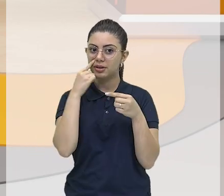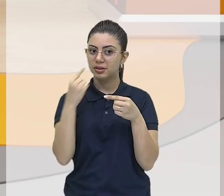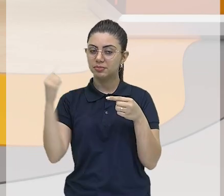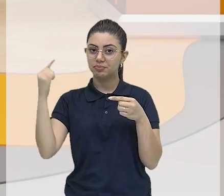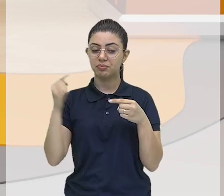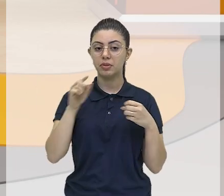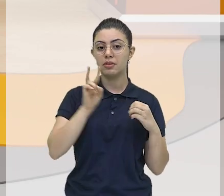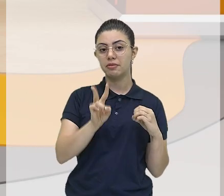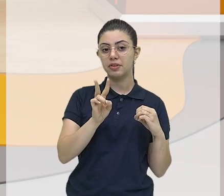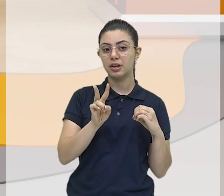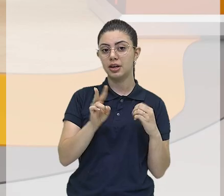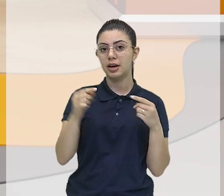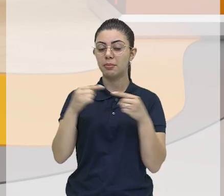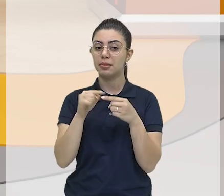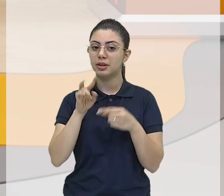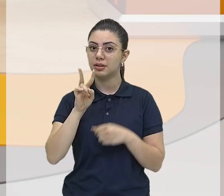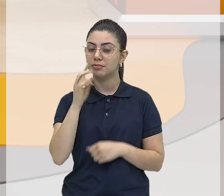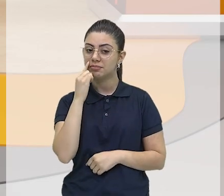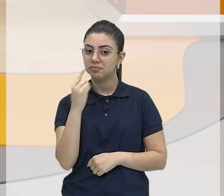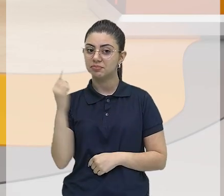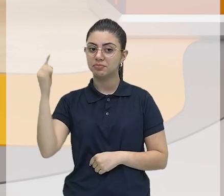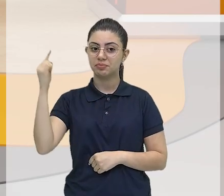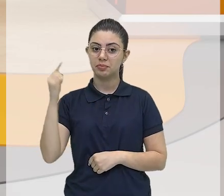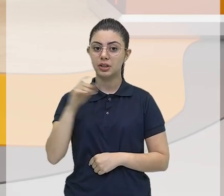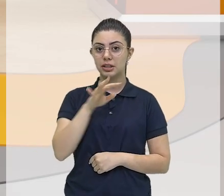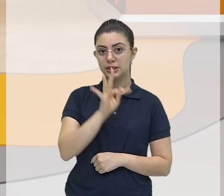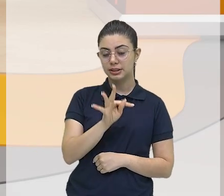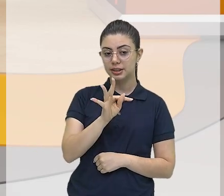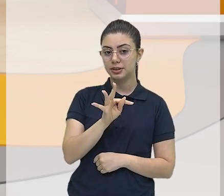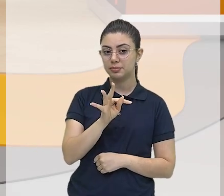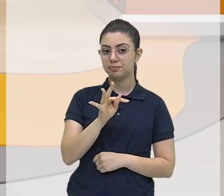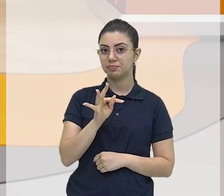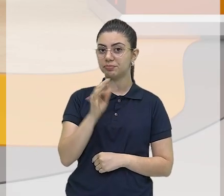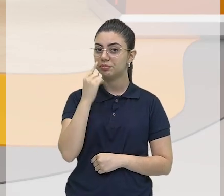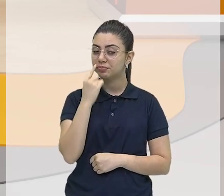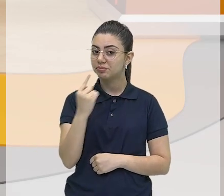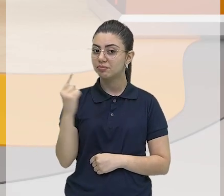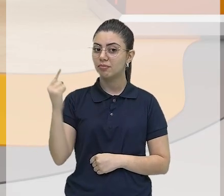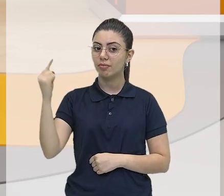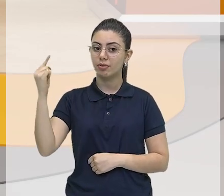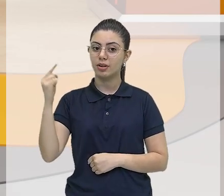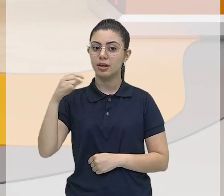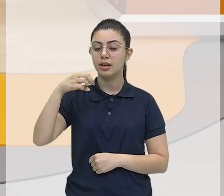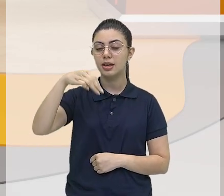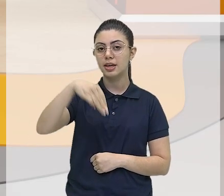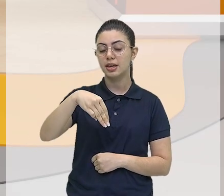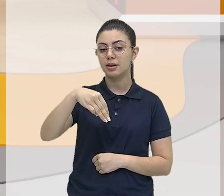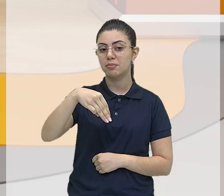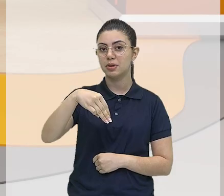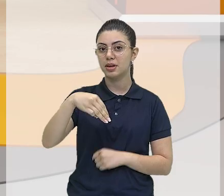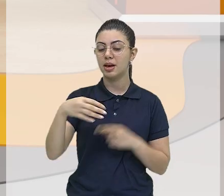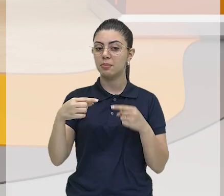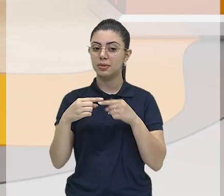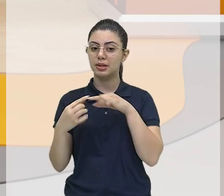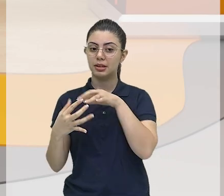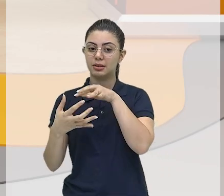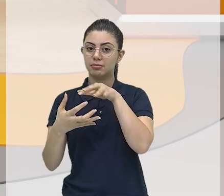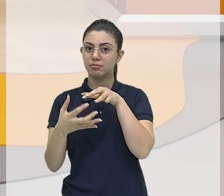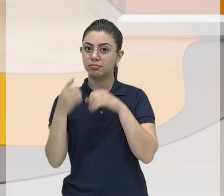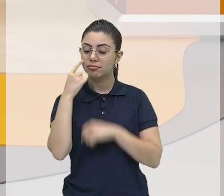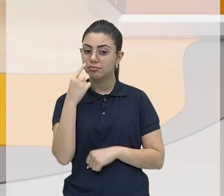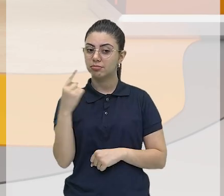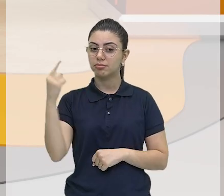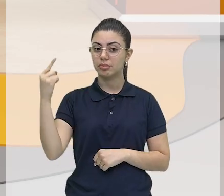V, velha, Vênus; T, tímida, Terra; M, mãe, Marte; J,